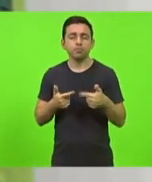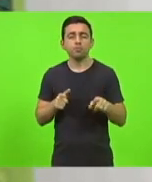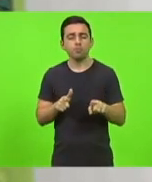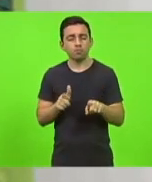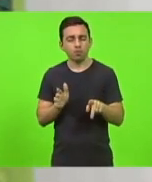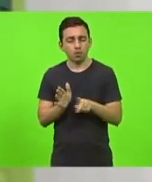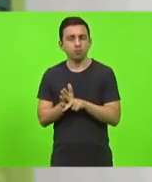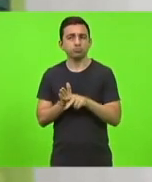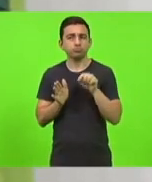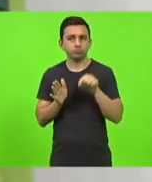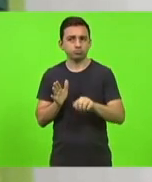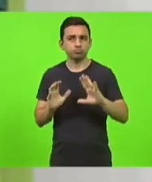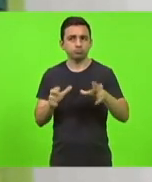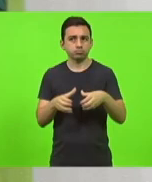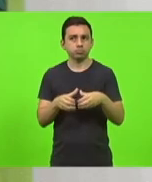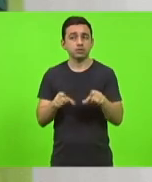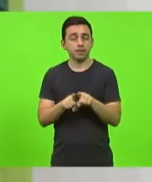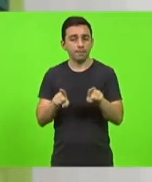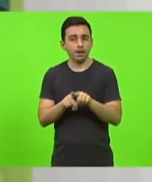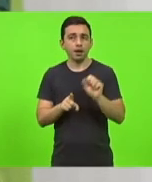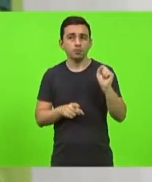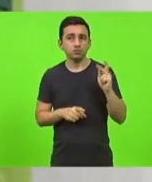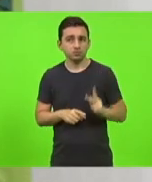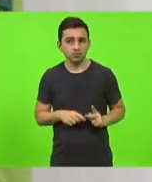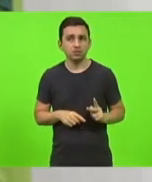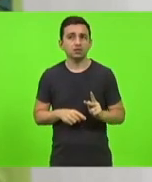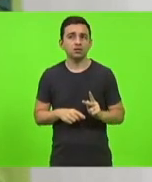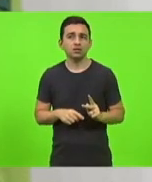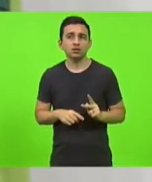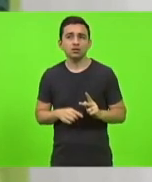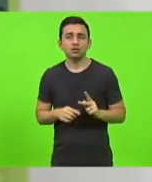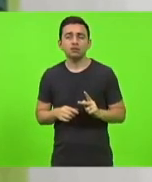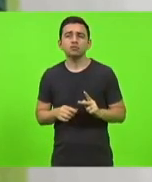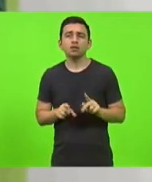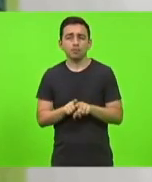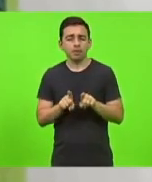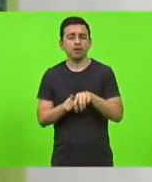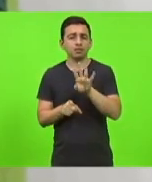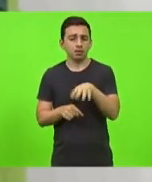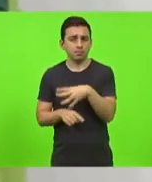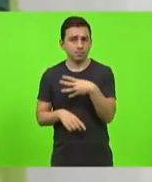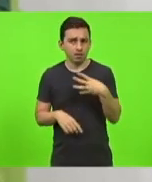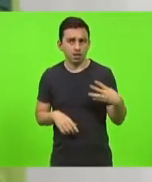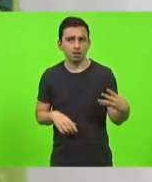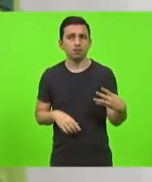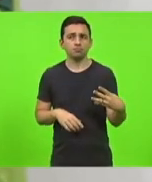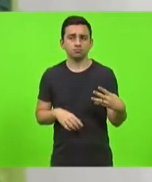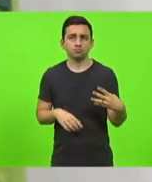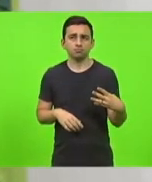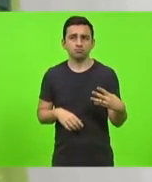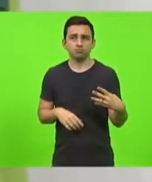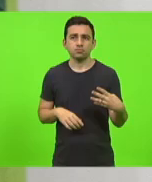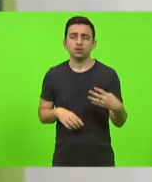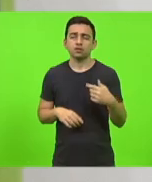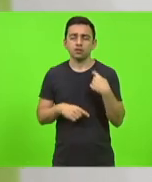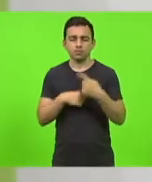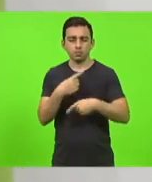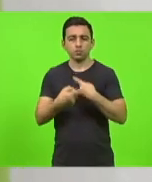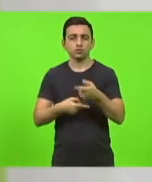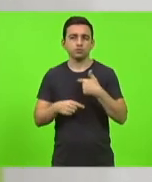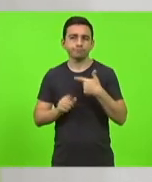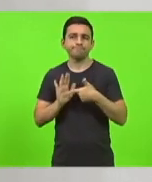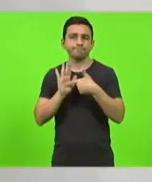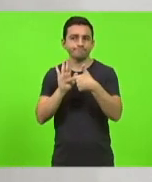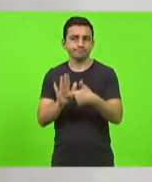aqui, e os aposentados que estão nesta tabela aqui, depois, em seguida, eu apresentarei.